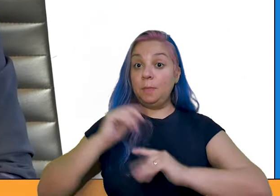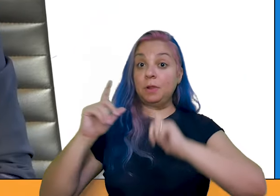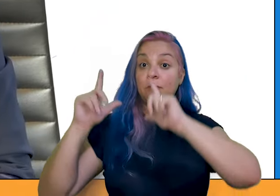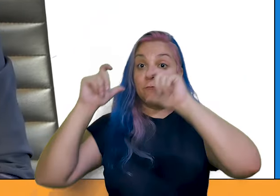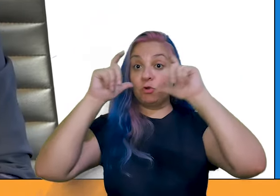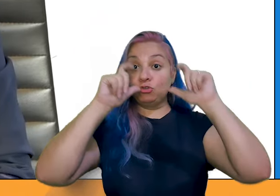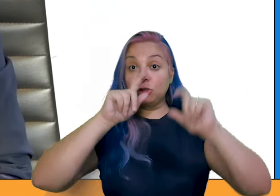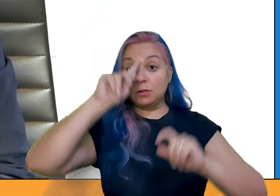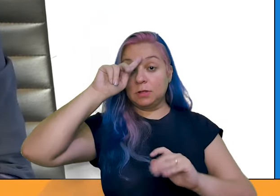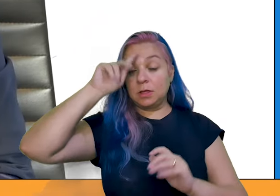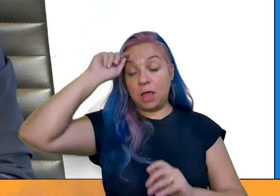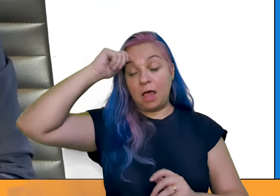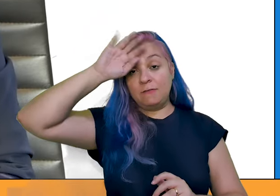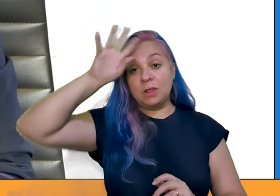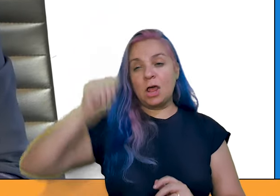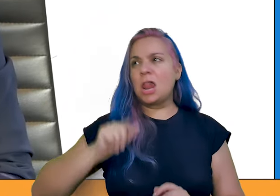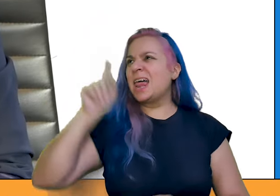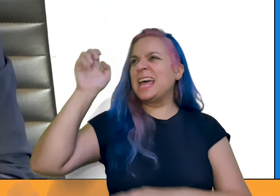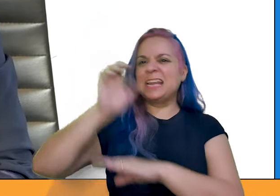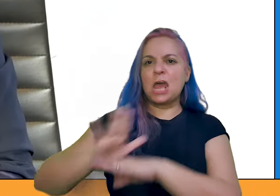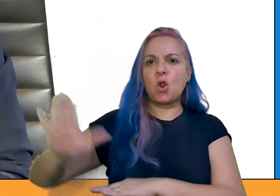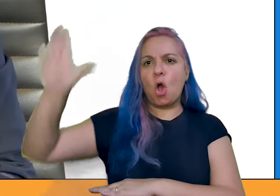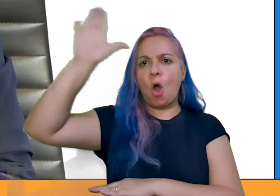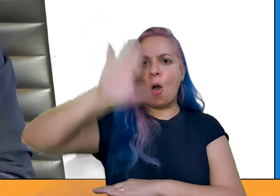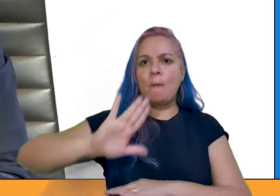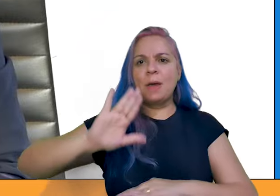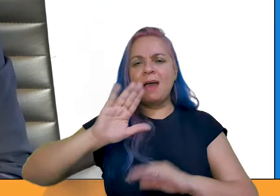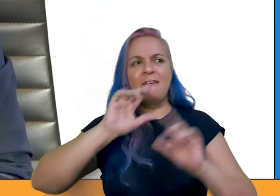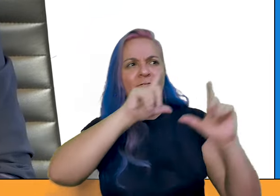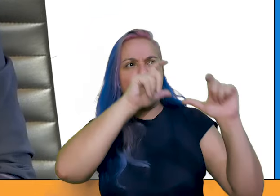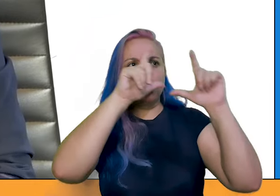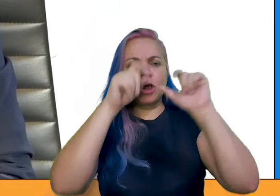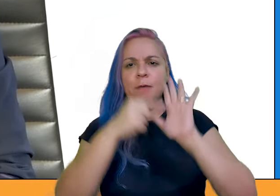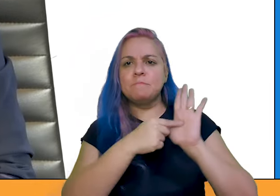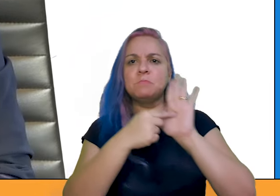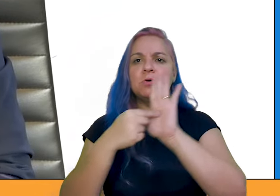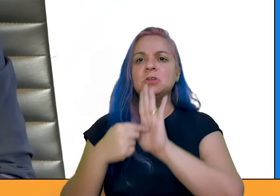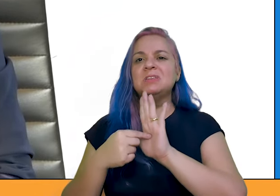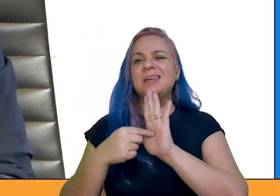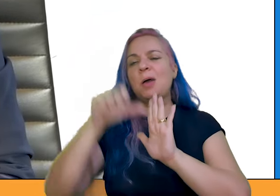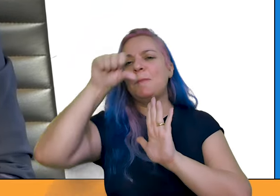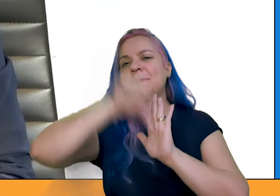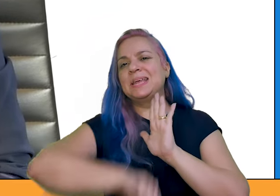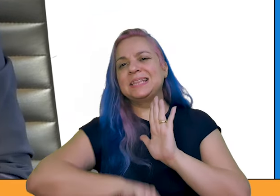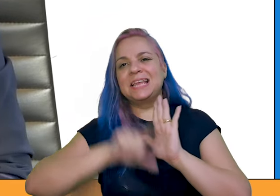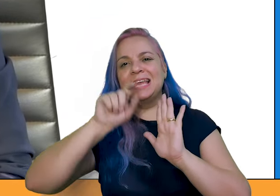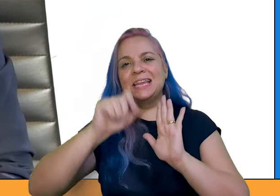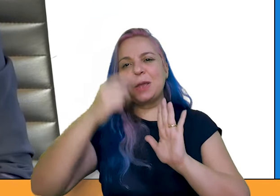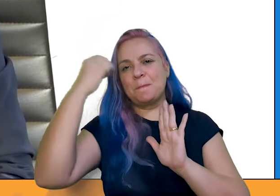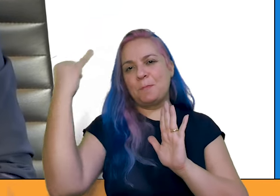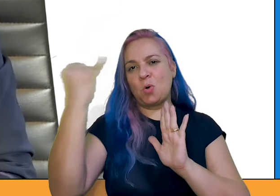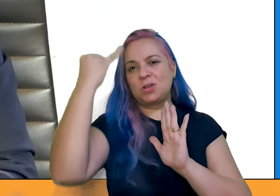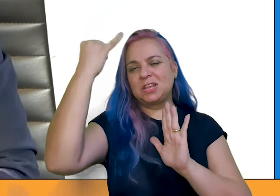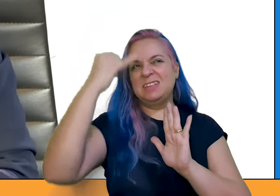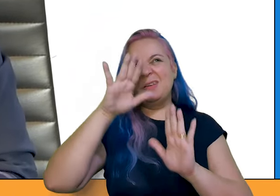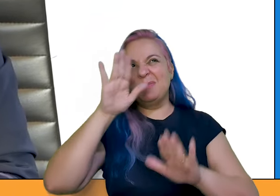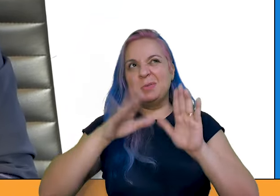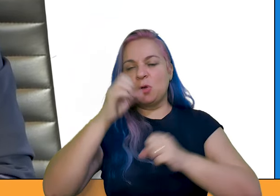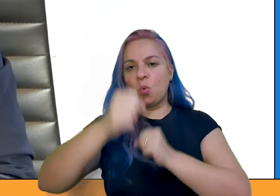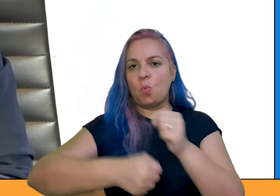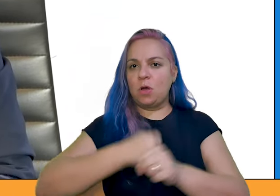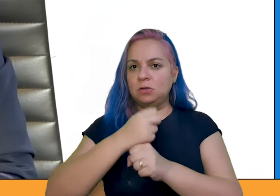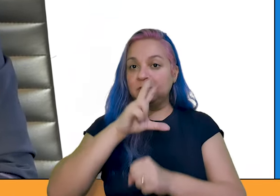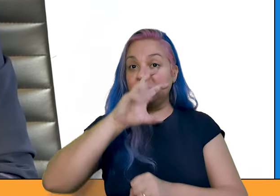autoria africana. Na Europa, os grandes ateliês da fotografia começaram a perder prestígio a partir dos